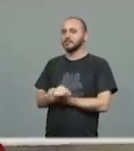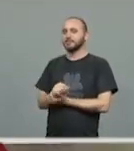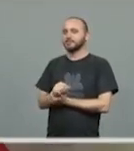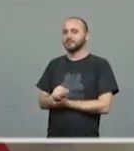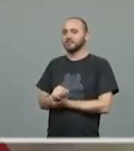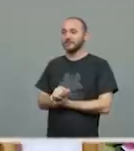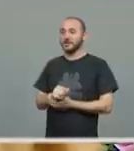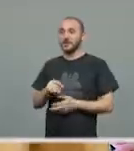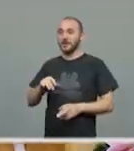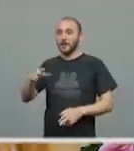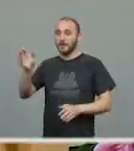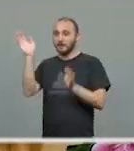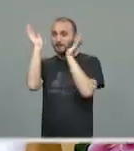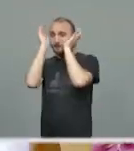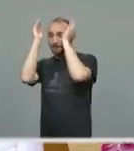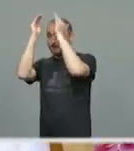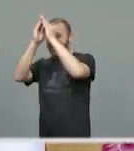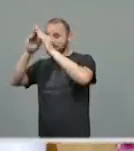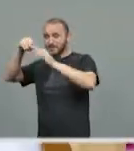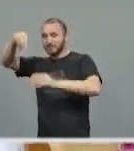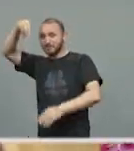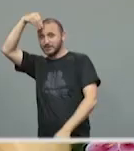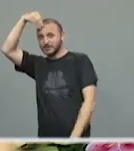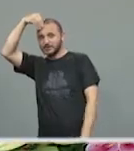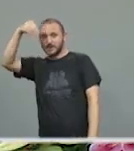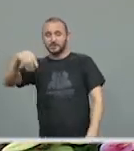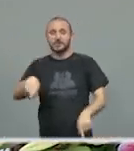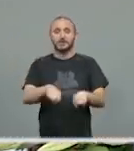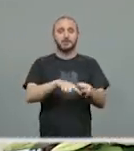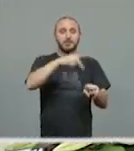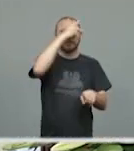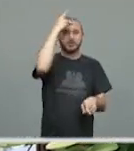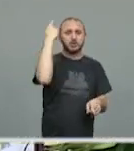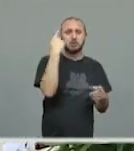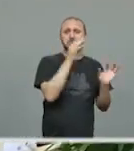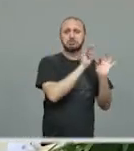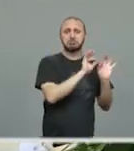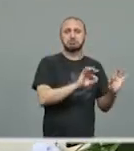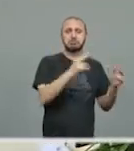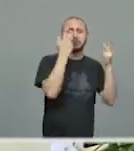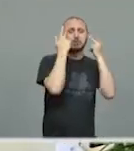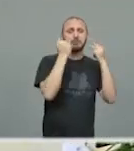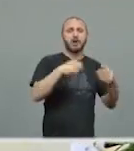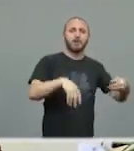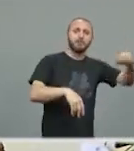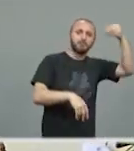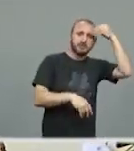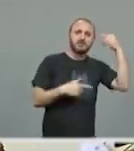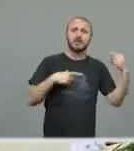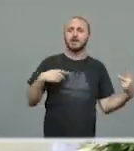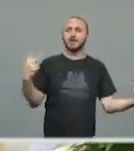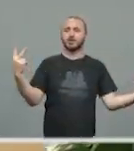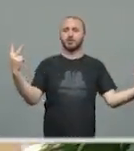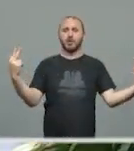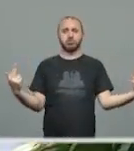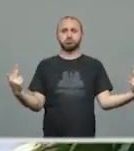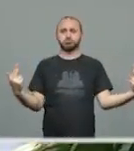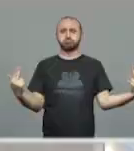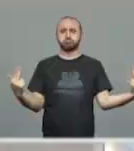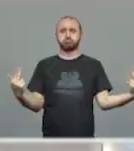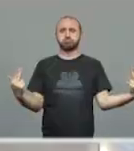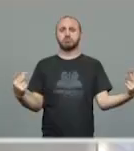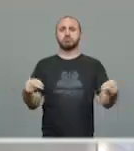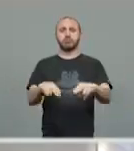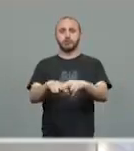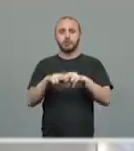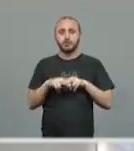diferença. E todo batizado tem como vocação última o chamado a santidade. Diga para quem está do teu